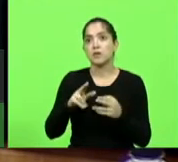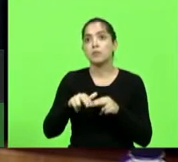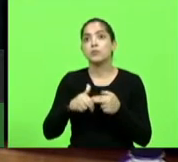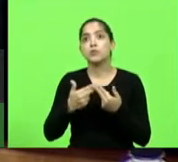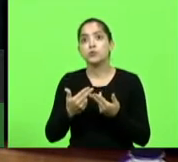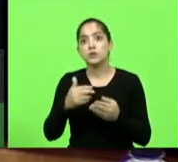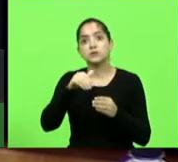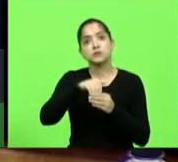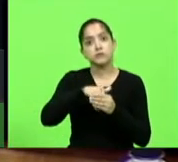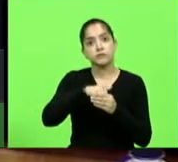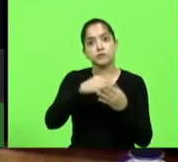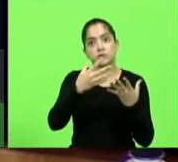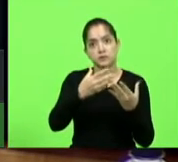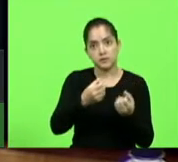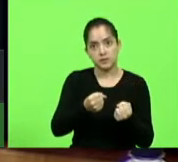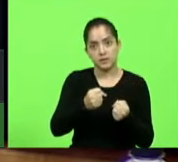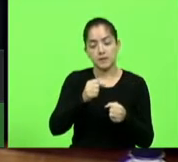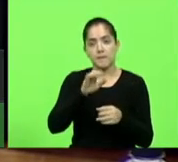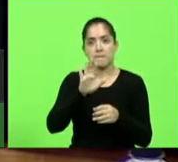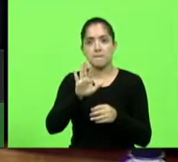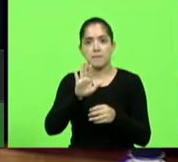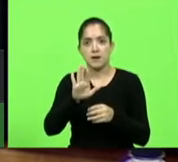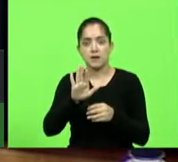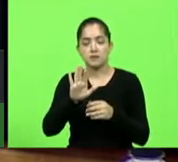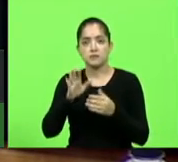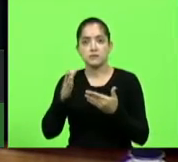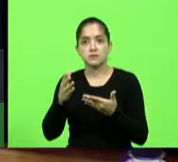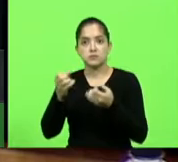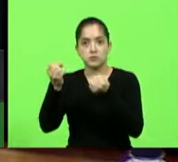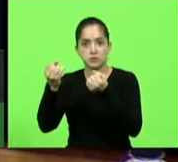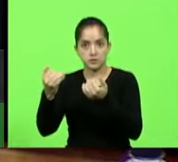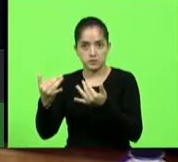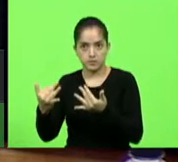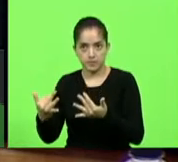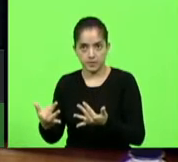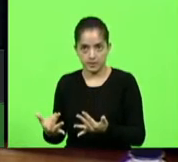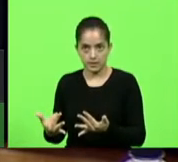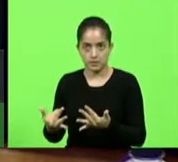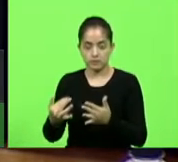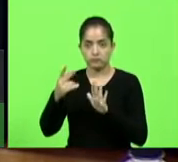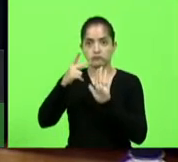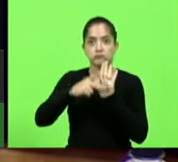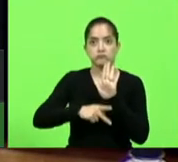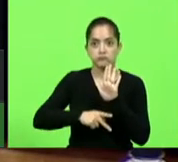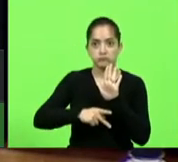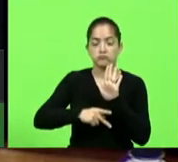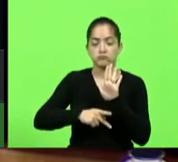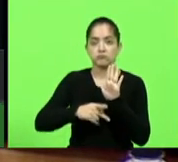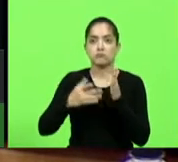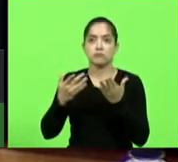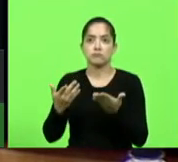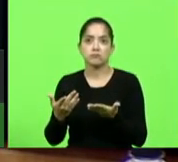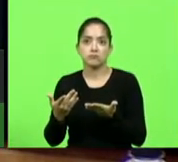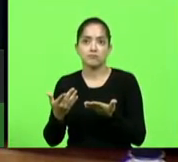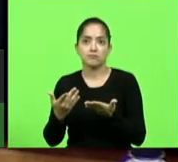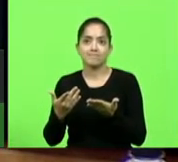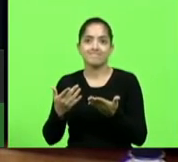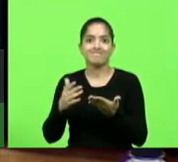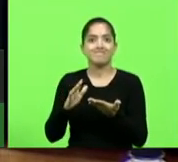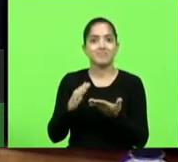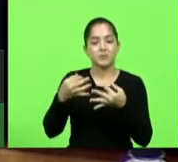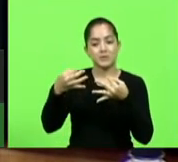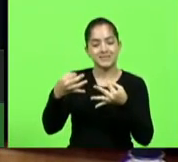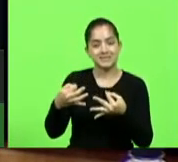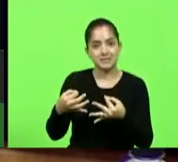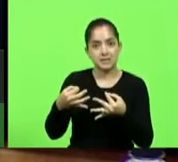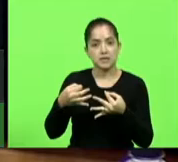votei a favor. Mas eu quero fazer uma menção aqui à justificativa do projeto, que acho que ela não é adequada ao